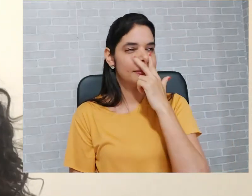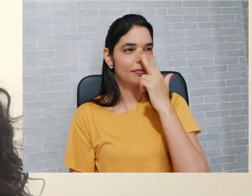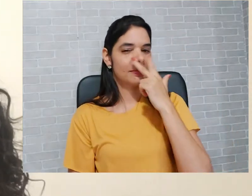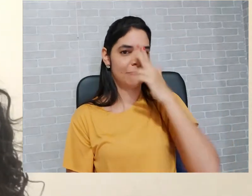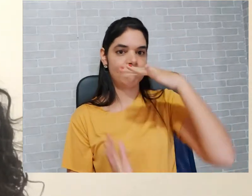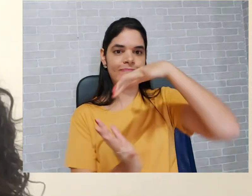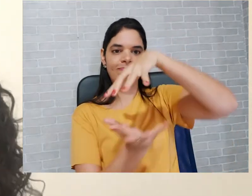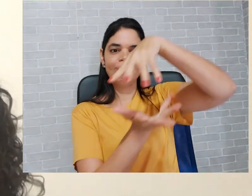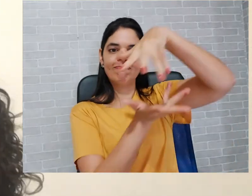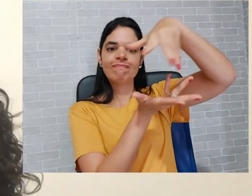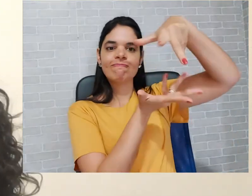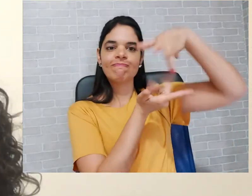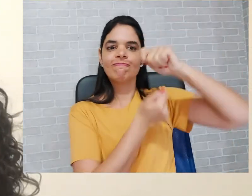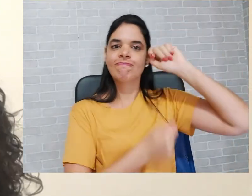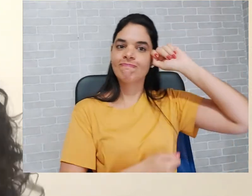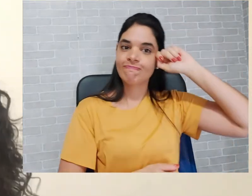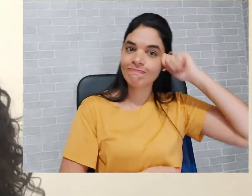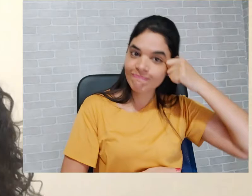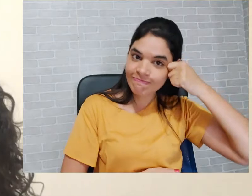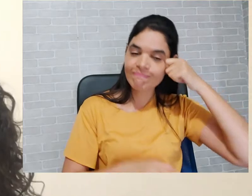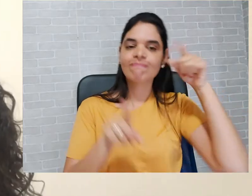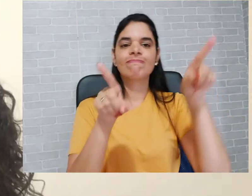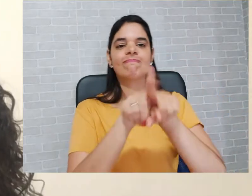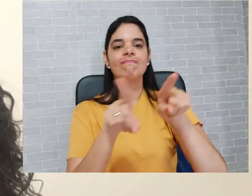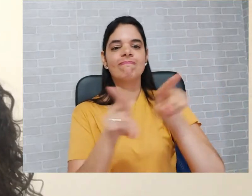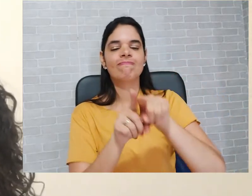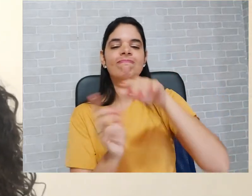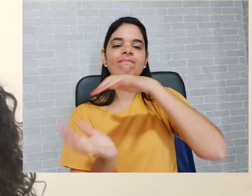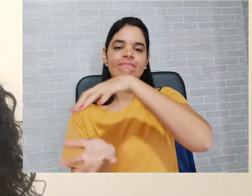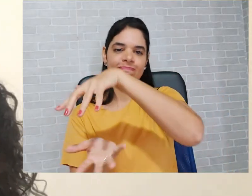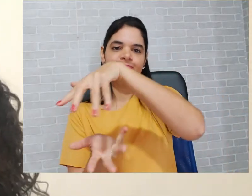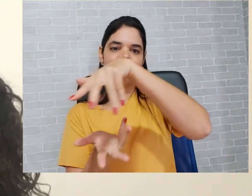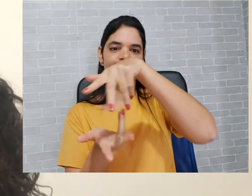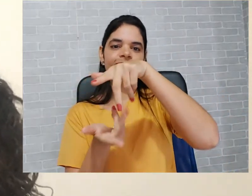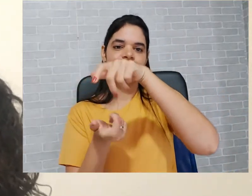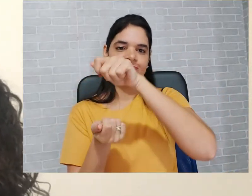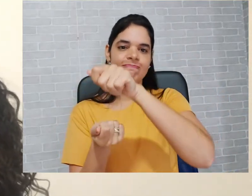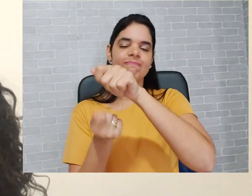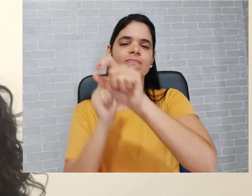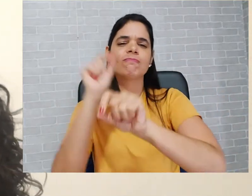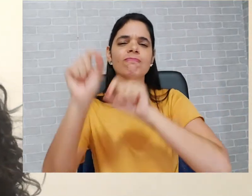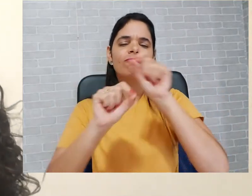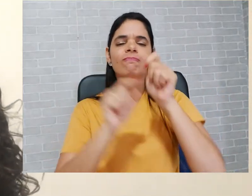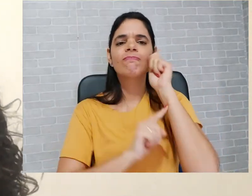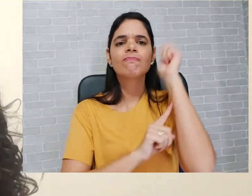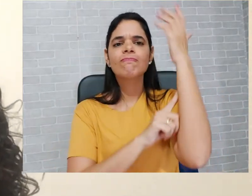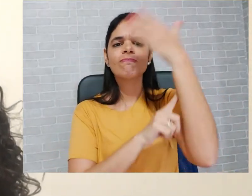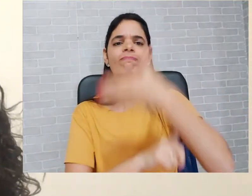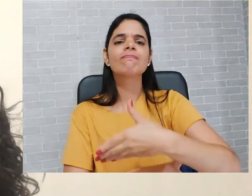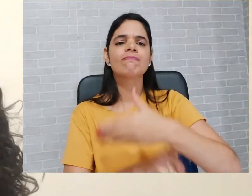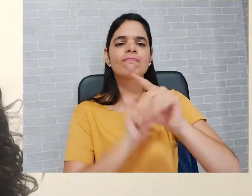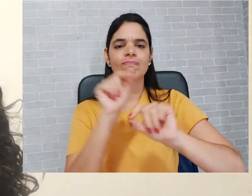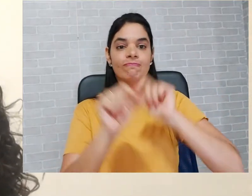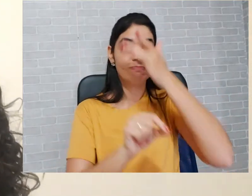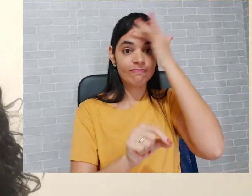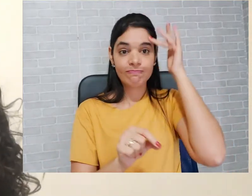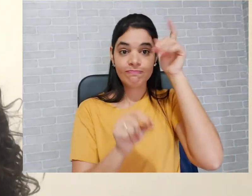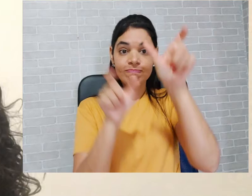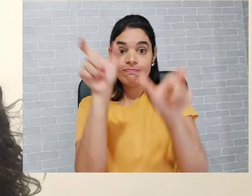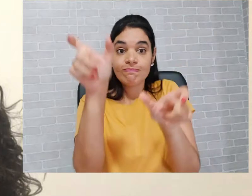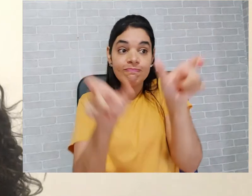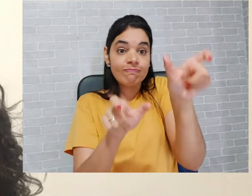do universo negro e também do universo ameríndio, né? Isso se prova particularmente aqui